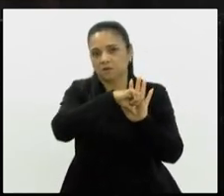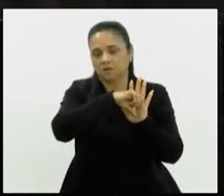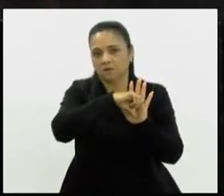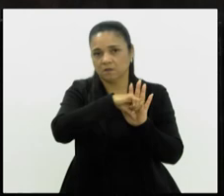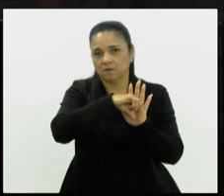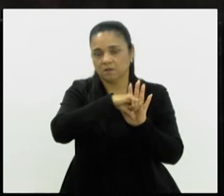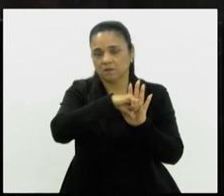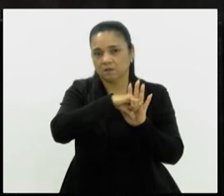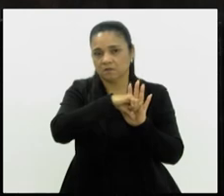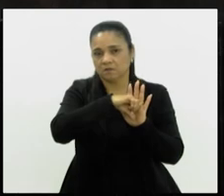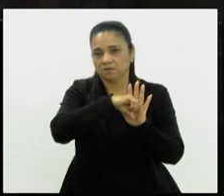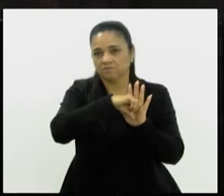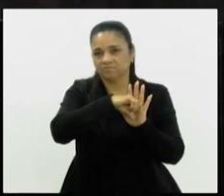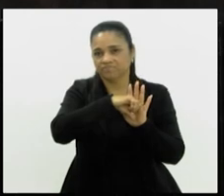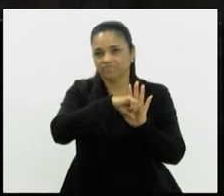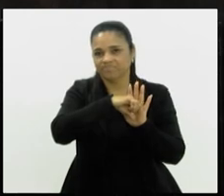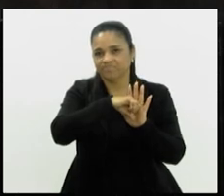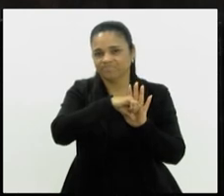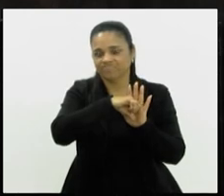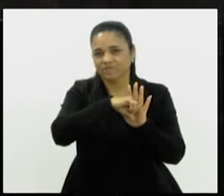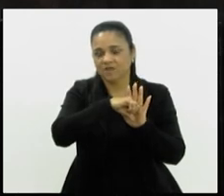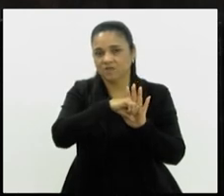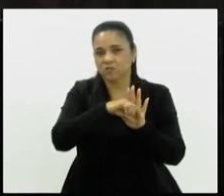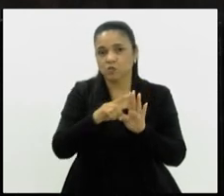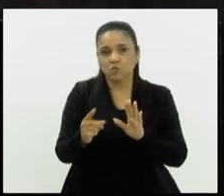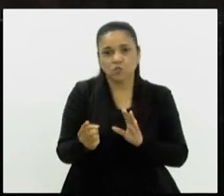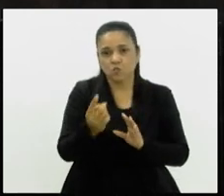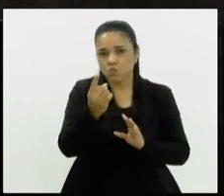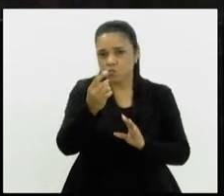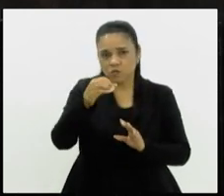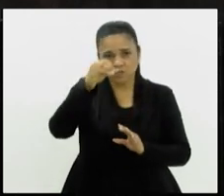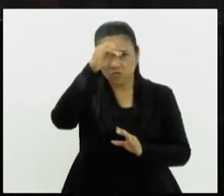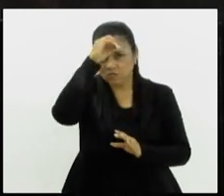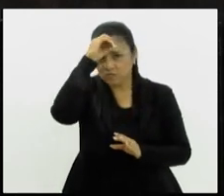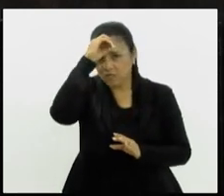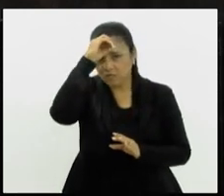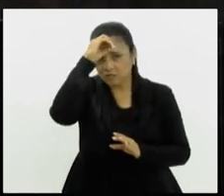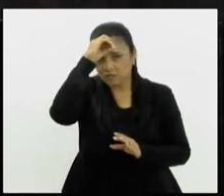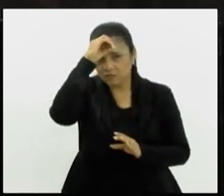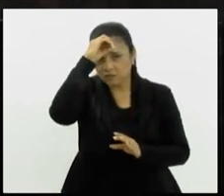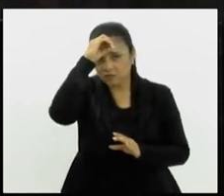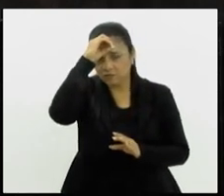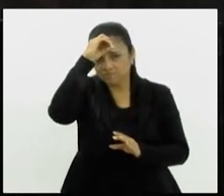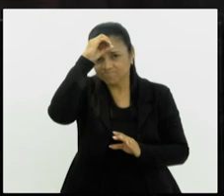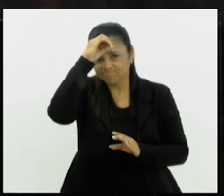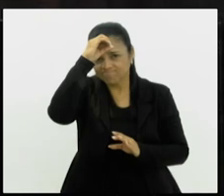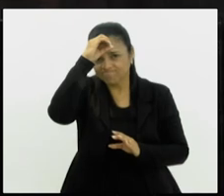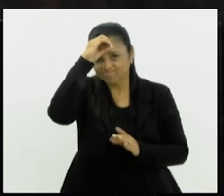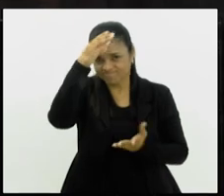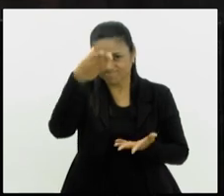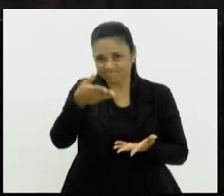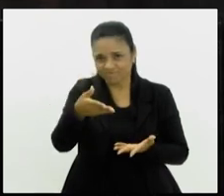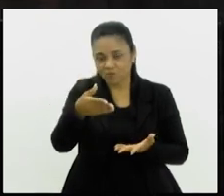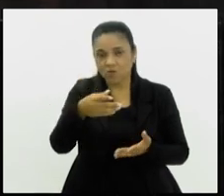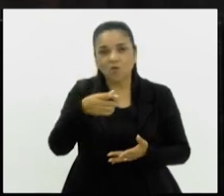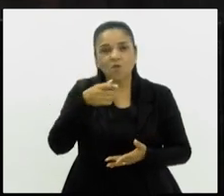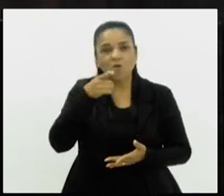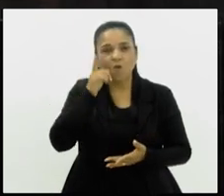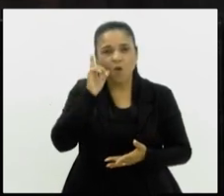muitas vezes, com inocentes pagando por isso, como ocorreu